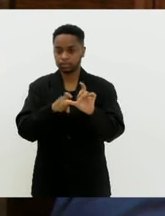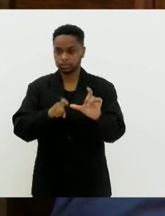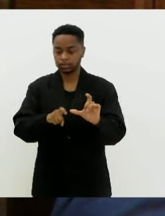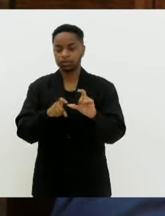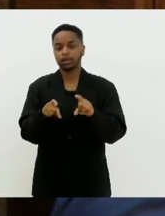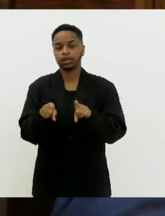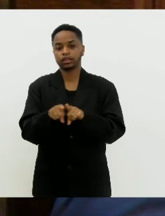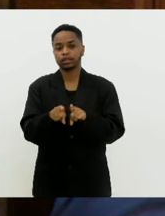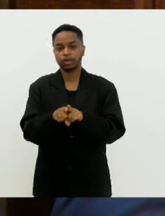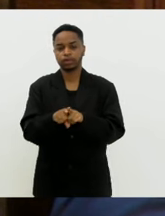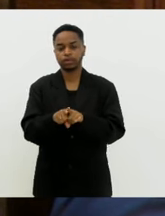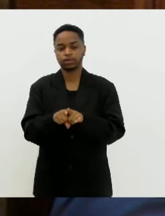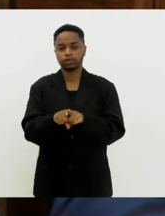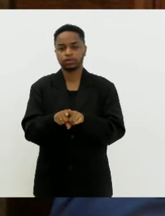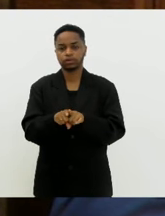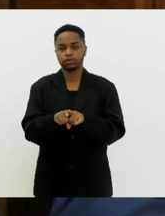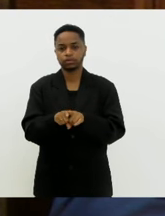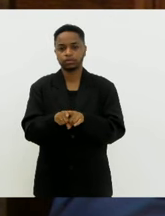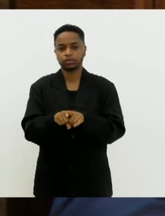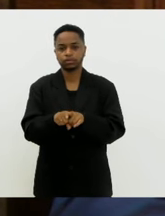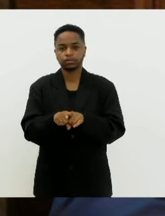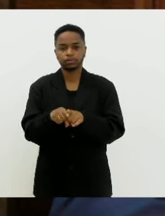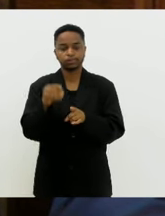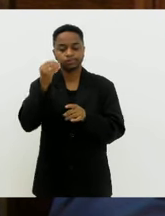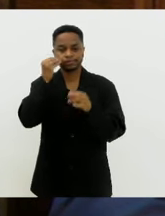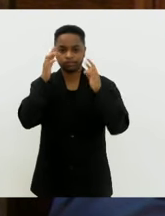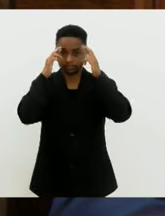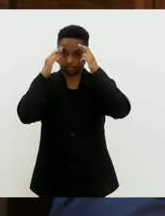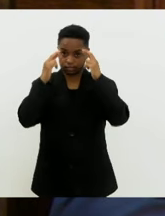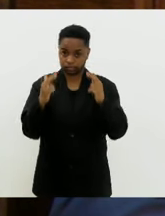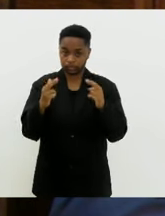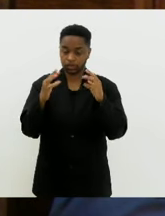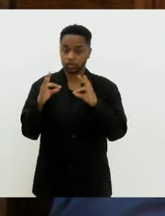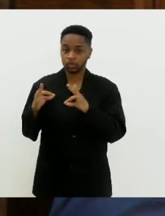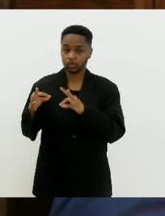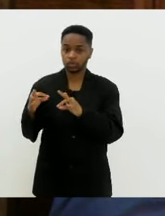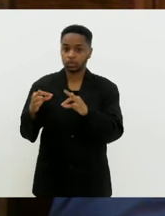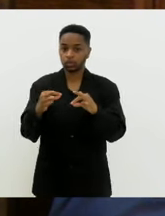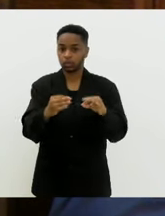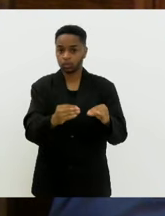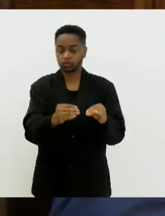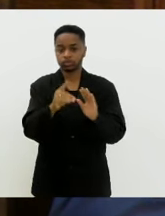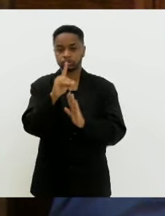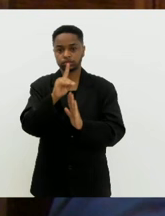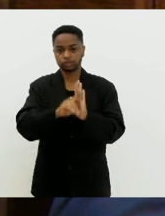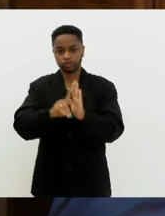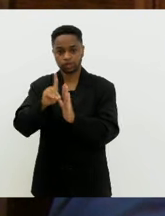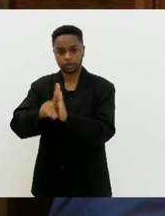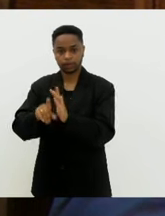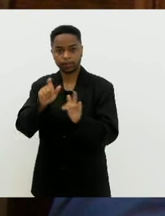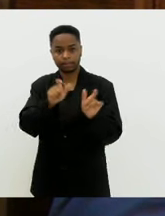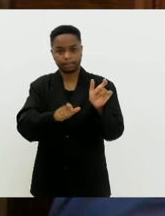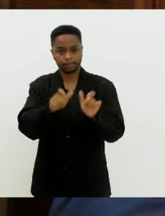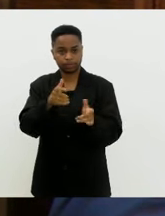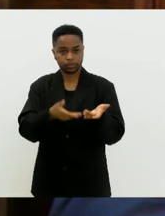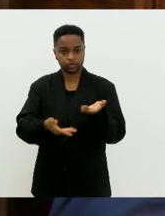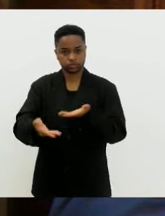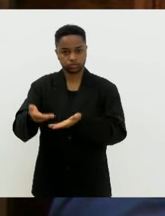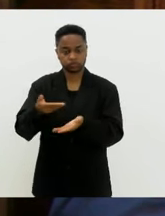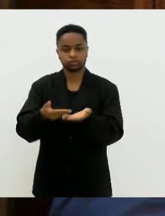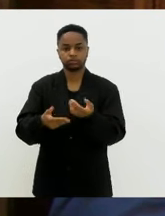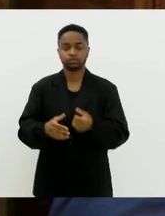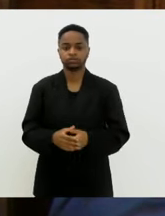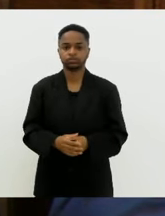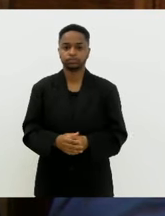também fazendo respeitar todas esses direitos das pessoas envolvidas. E